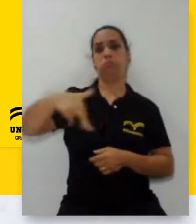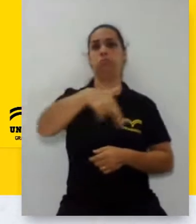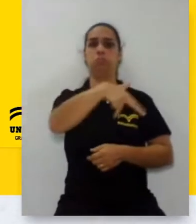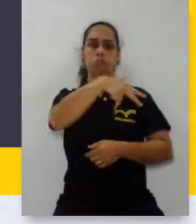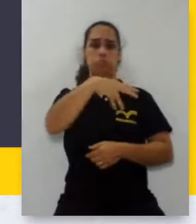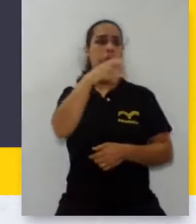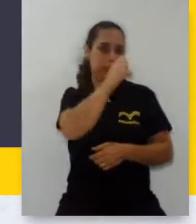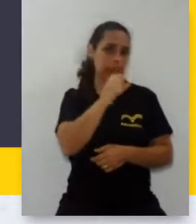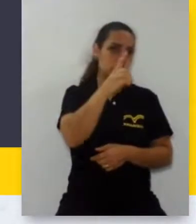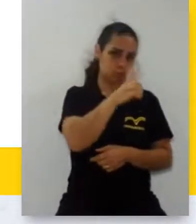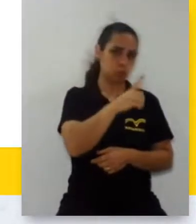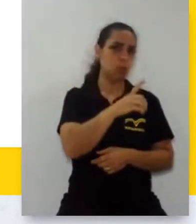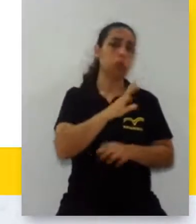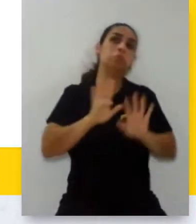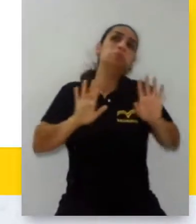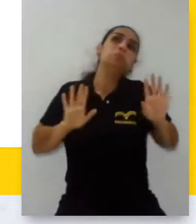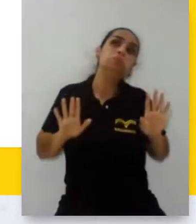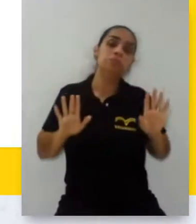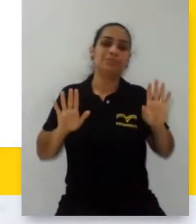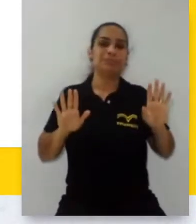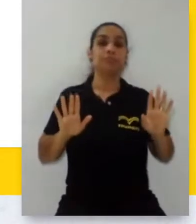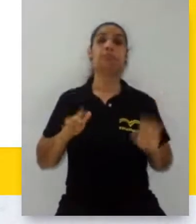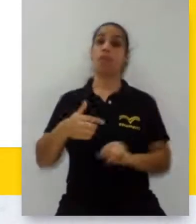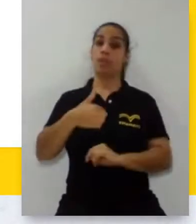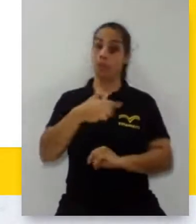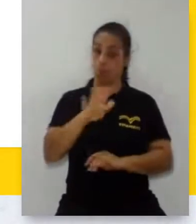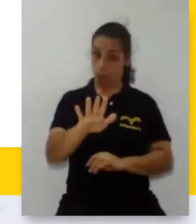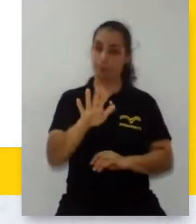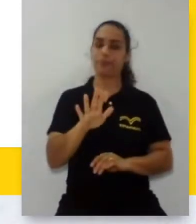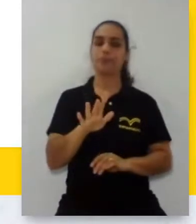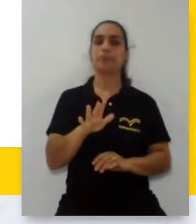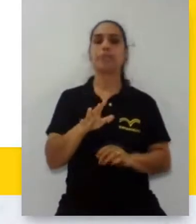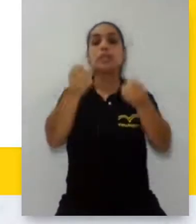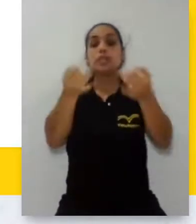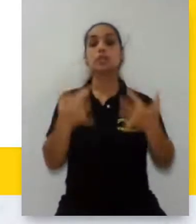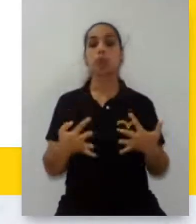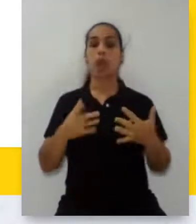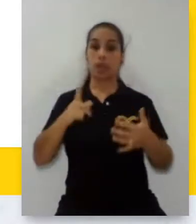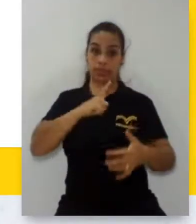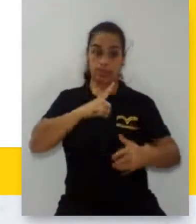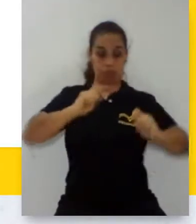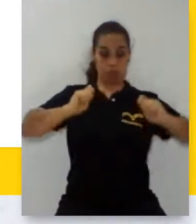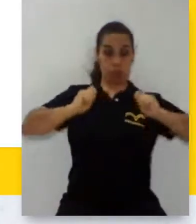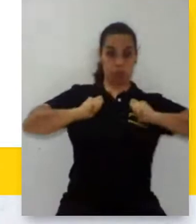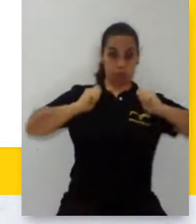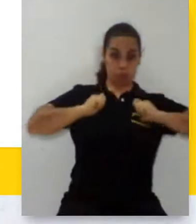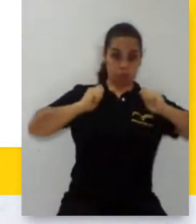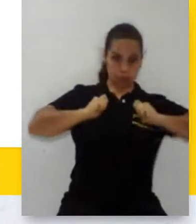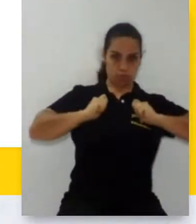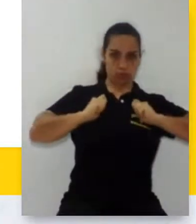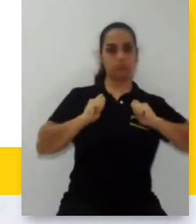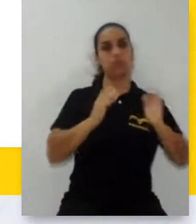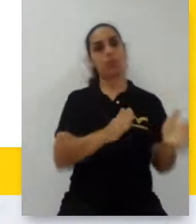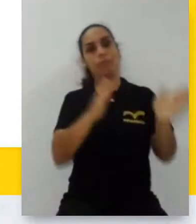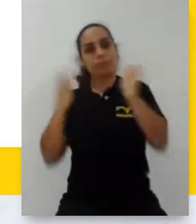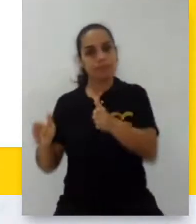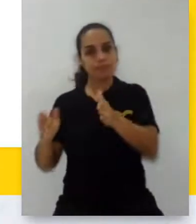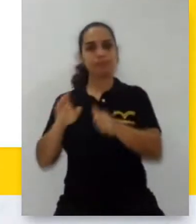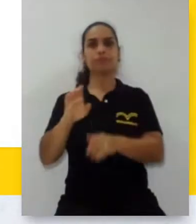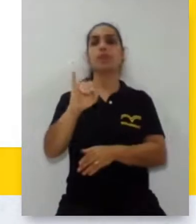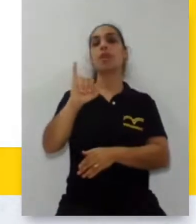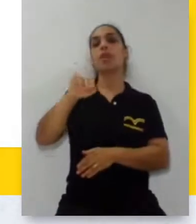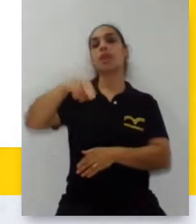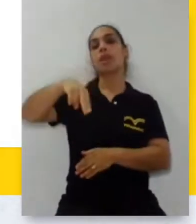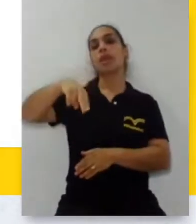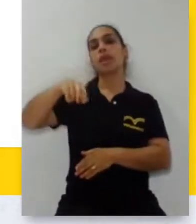e tem o inativo fisicamente, certo? O inativo fisicamente, pessoal, é aquele que pratica